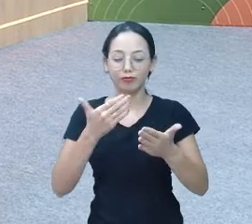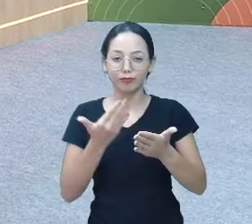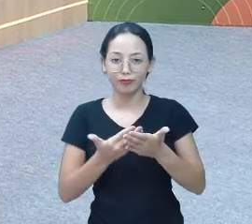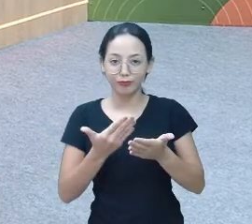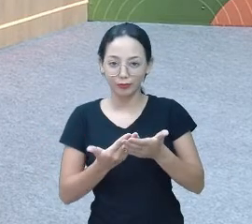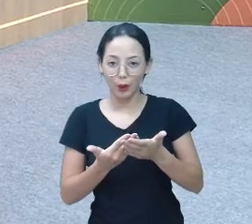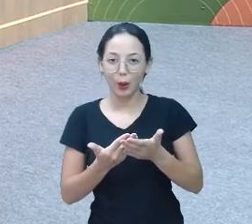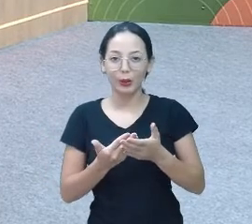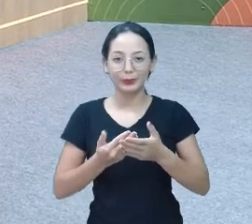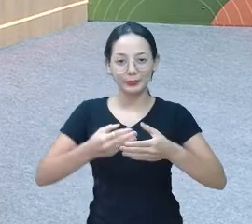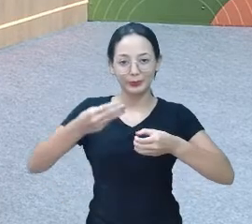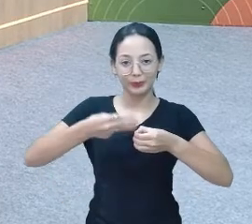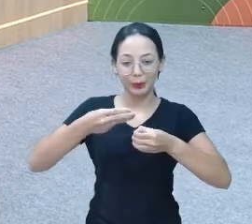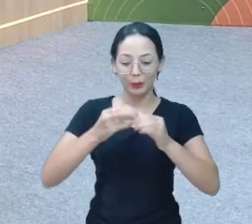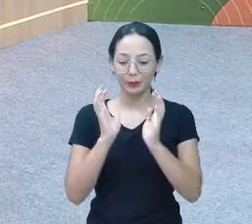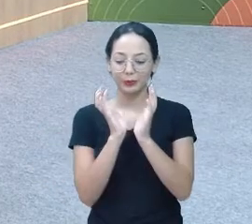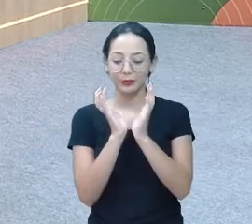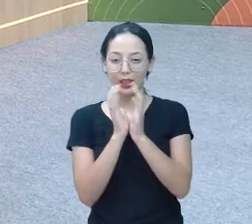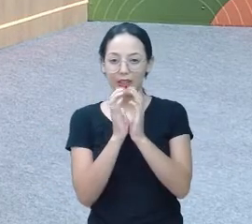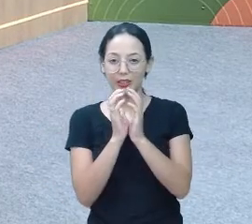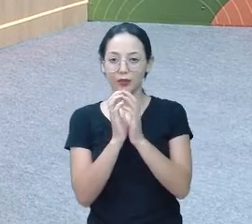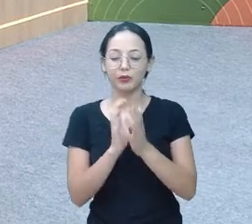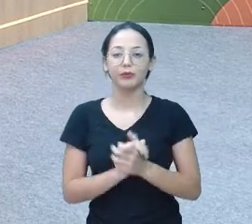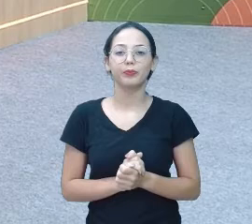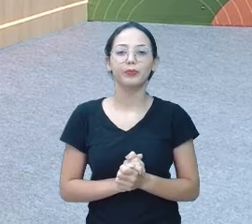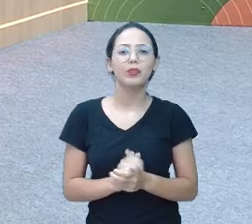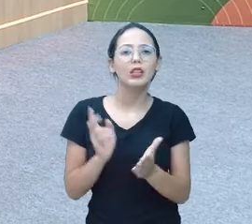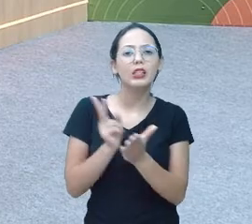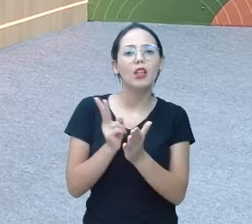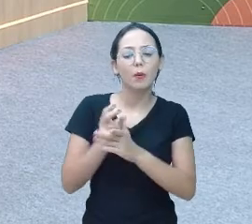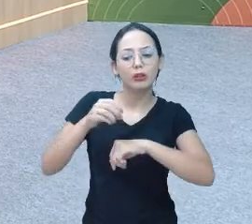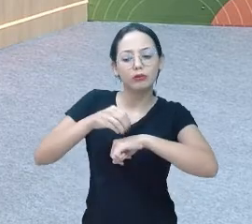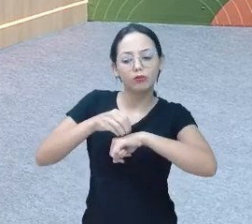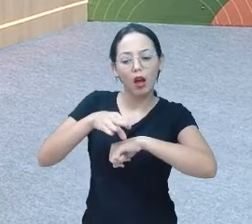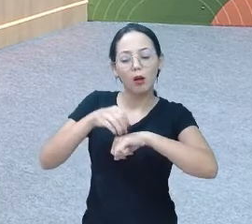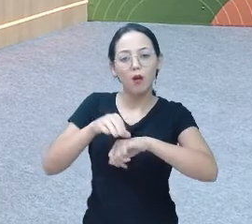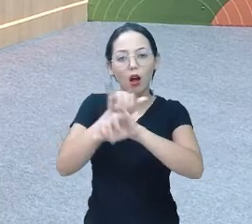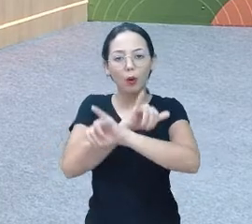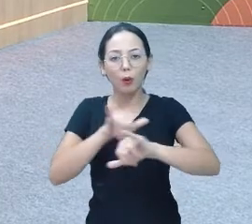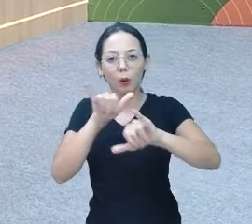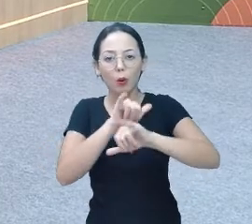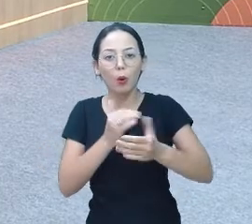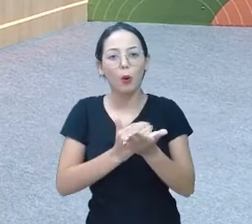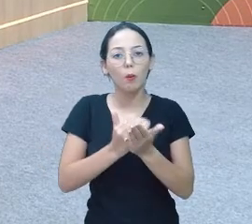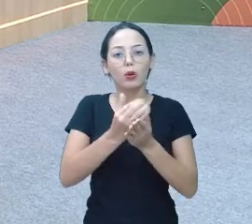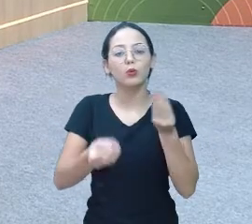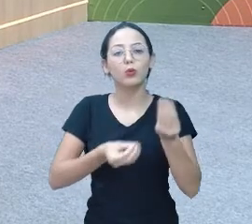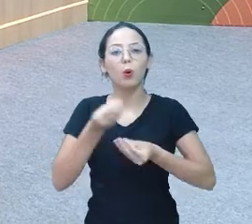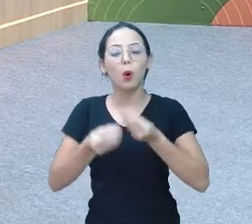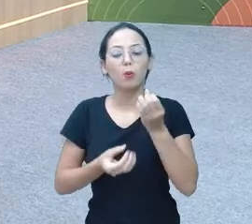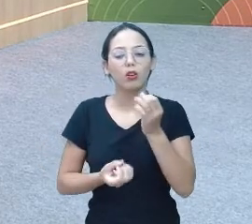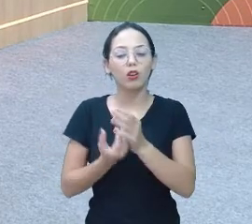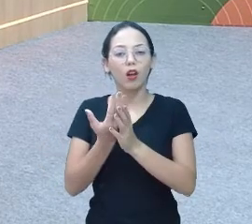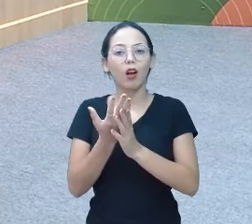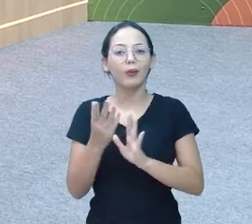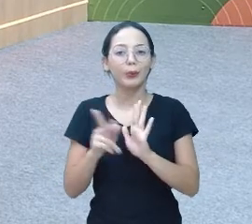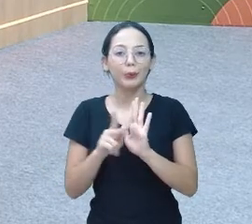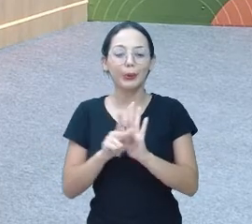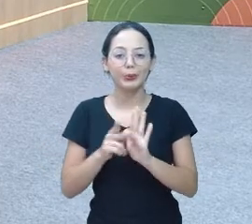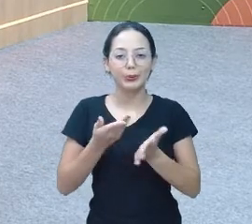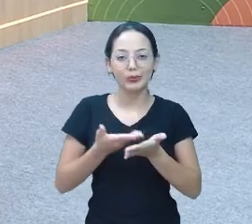Aulas Digitais do Recife, né? Então, como a gente sempre traz aquele recado no início, né, de como está sendo o formato da nossa aula nesse